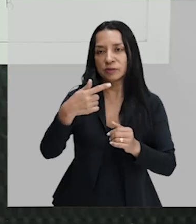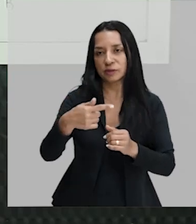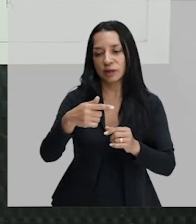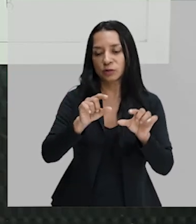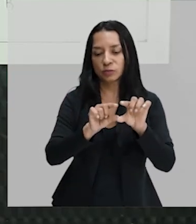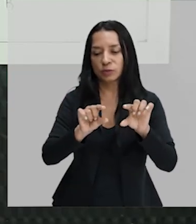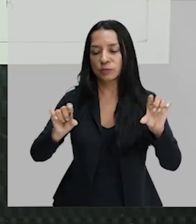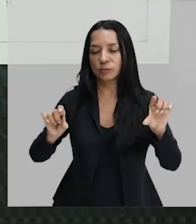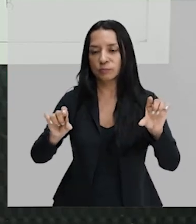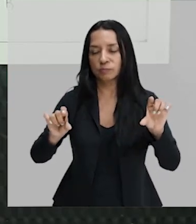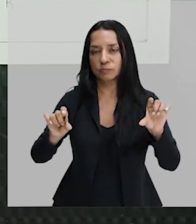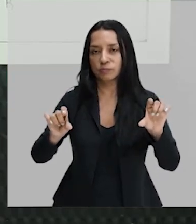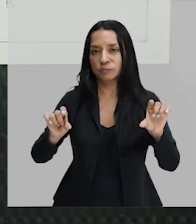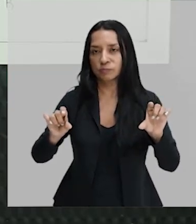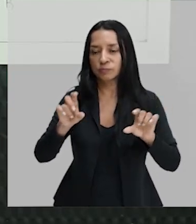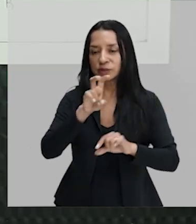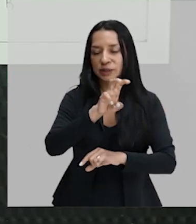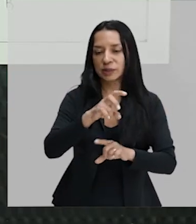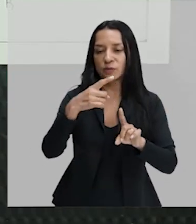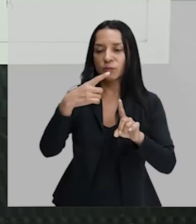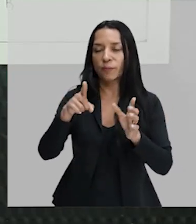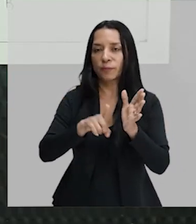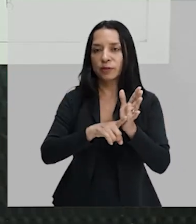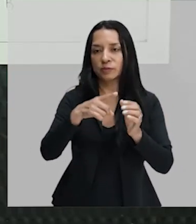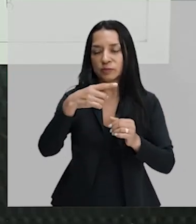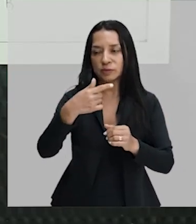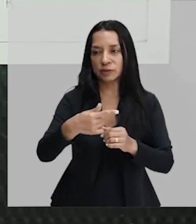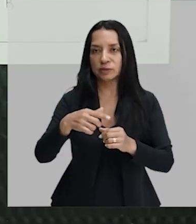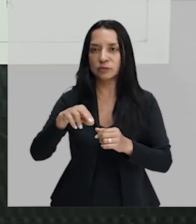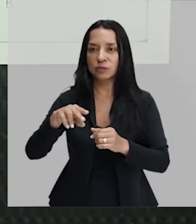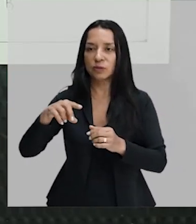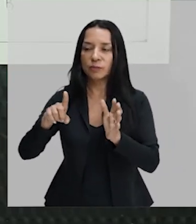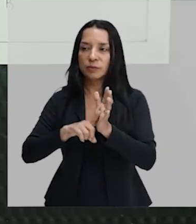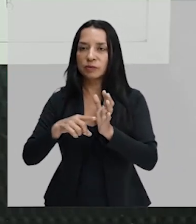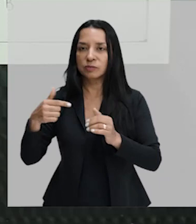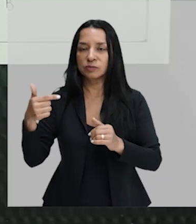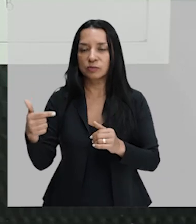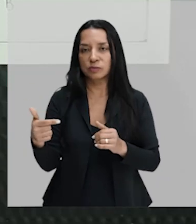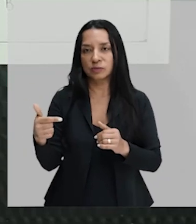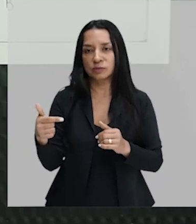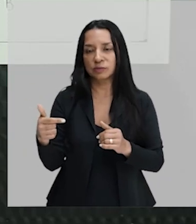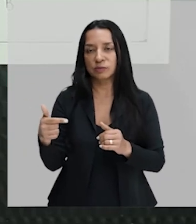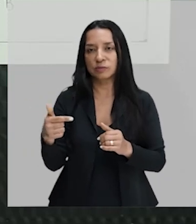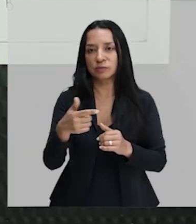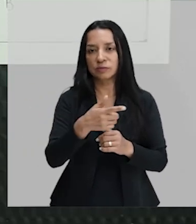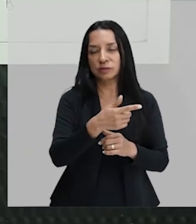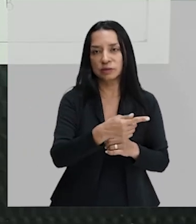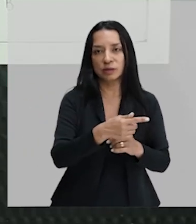4. E aqui você vai ter menos 6, 7 e 9.